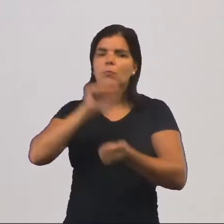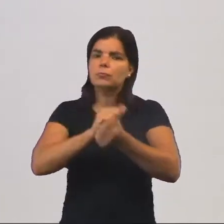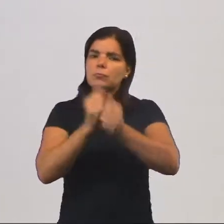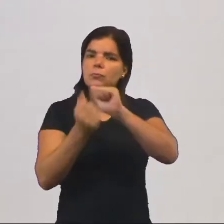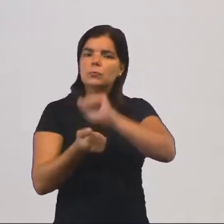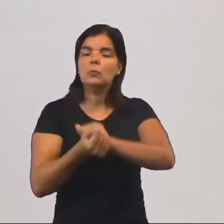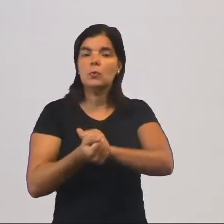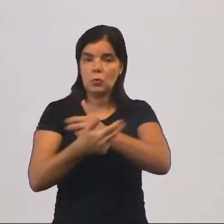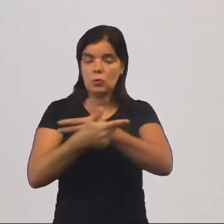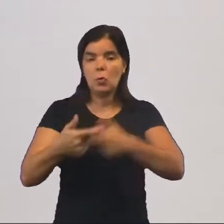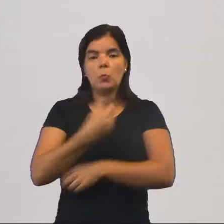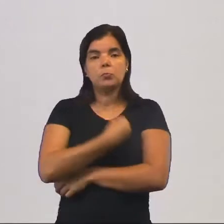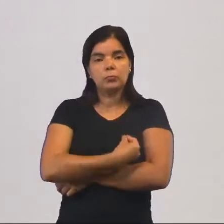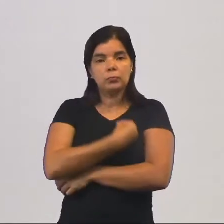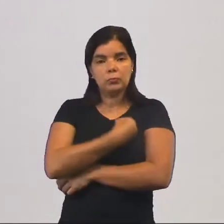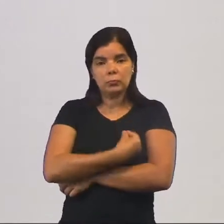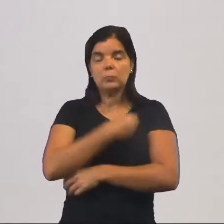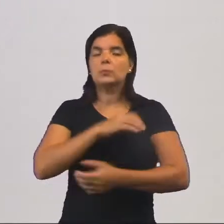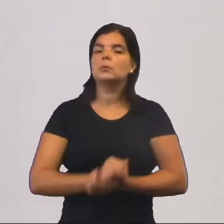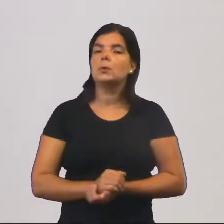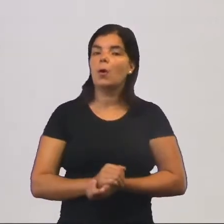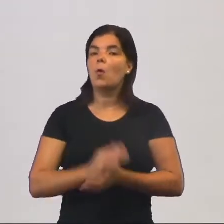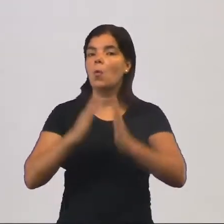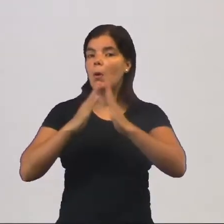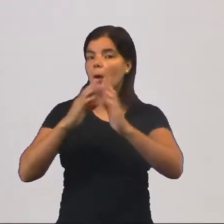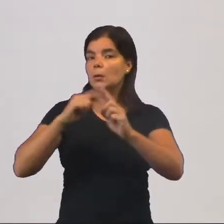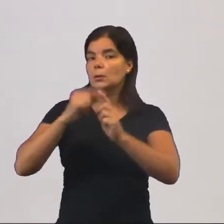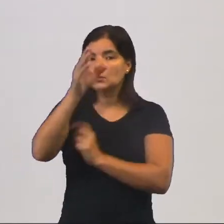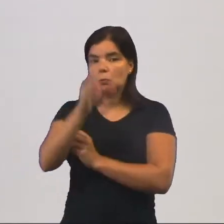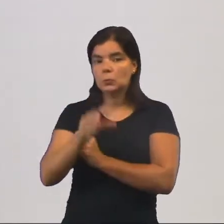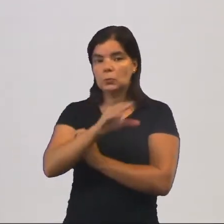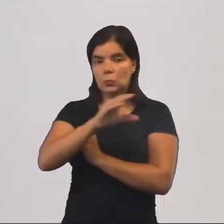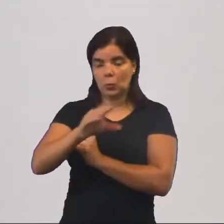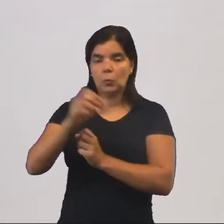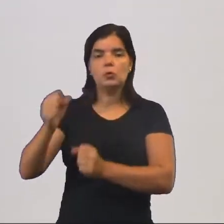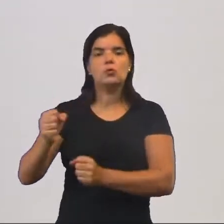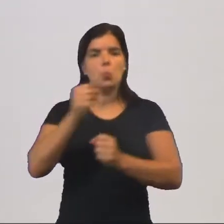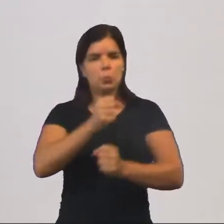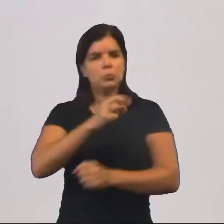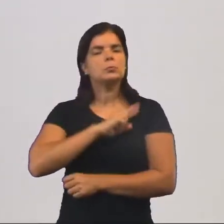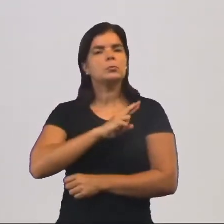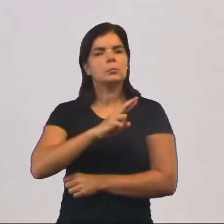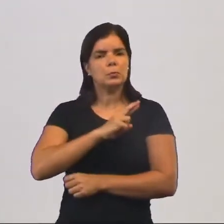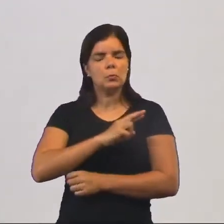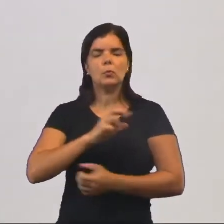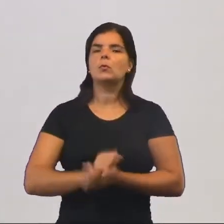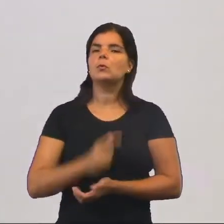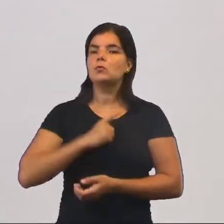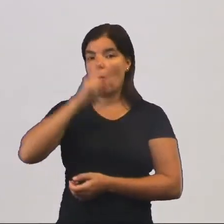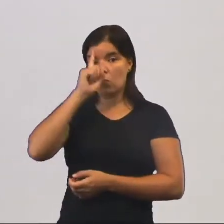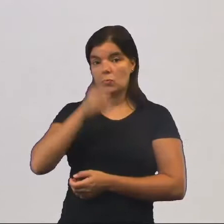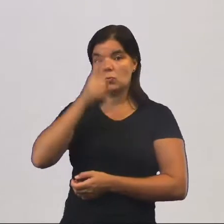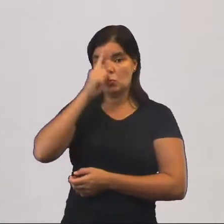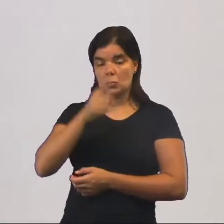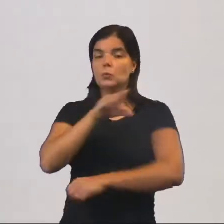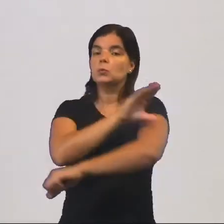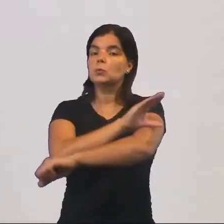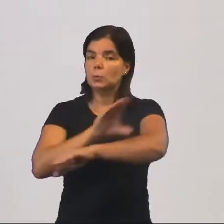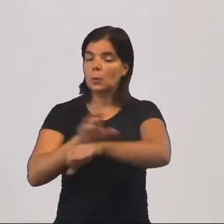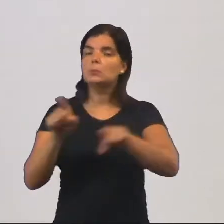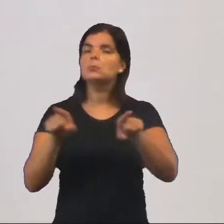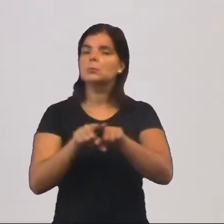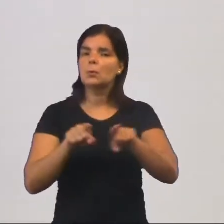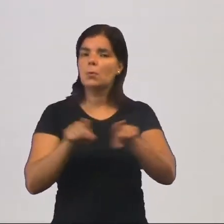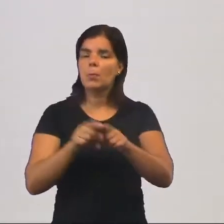adaptando aquilo para o seu modo de vida. Então a Igreja Católica ela tinha um poder religioso, tinha uma autoridade cultural